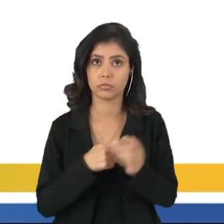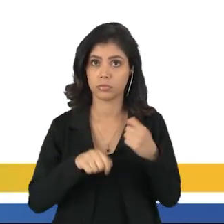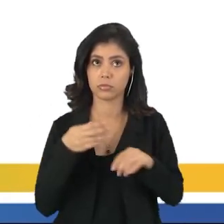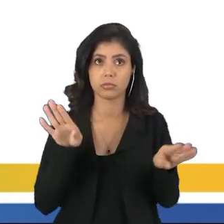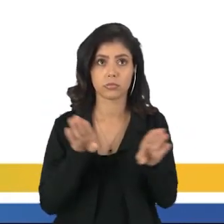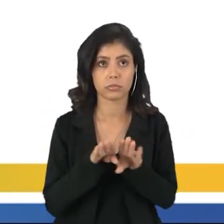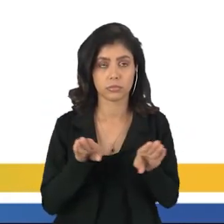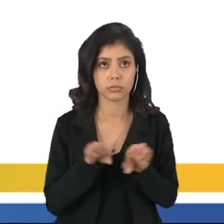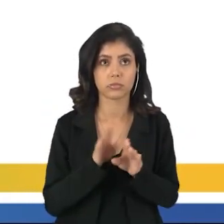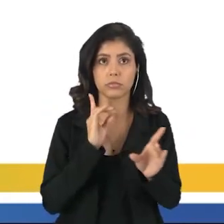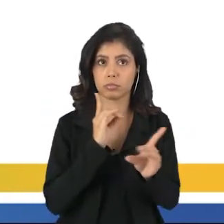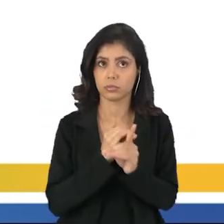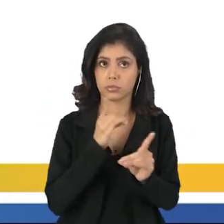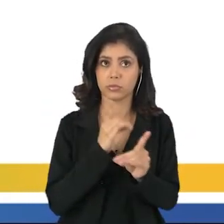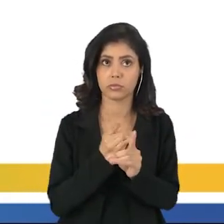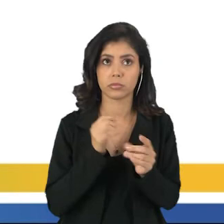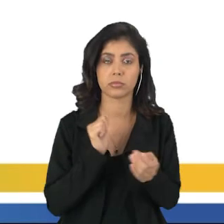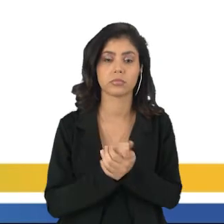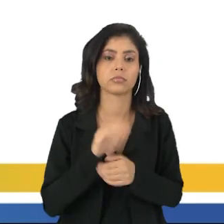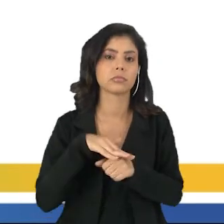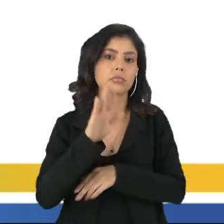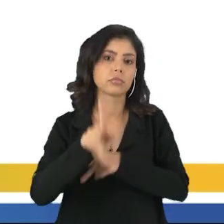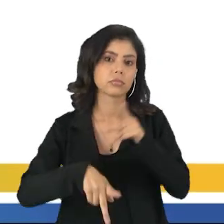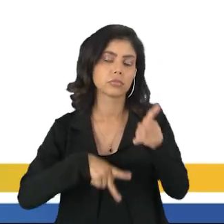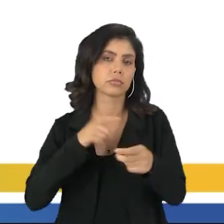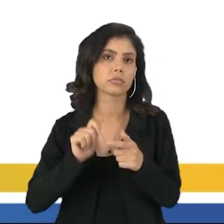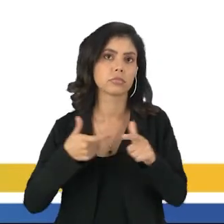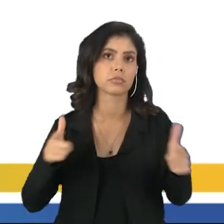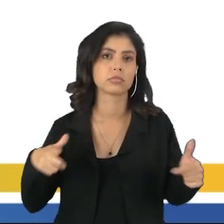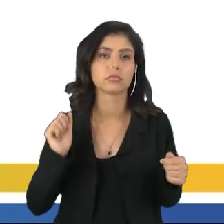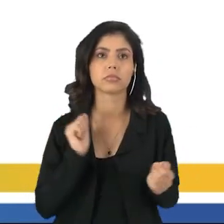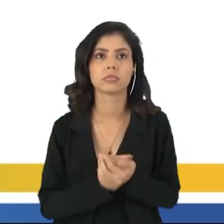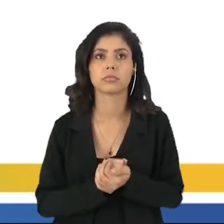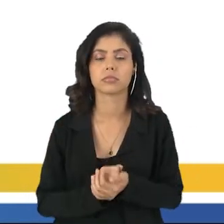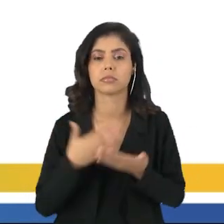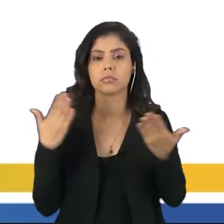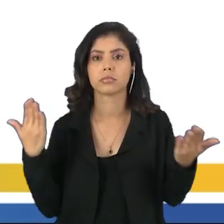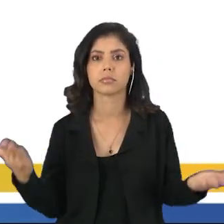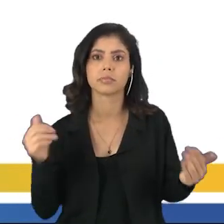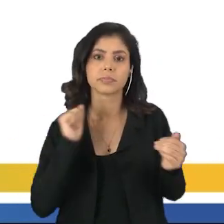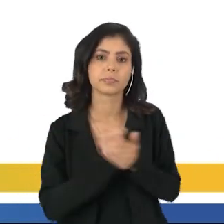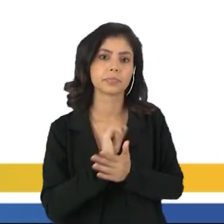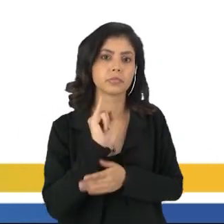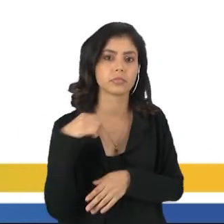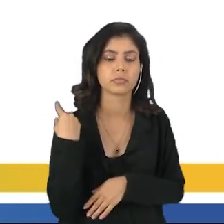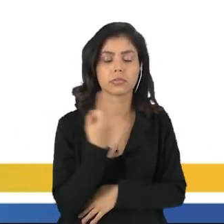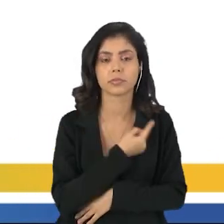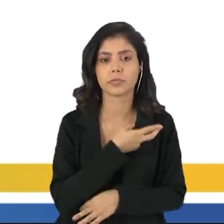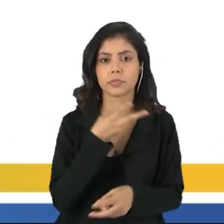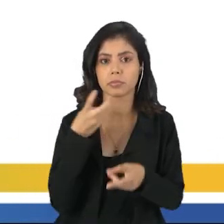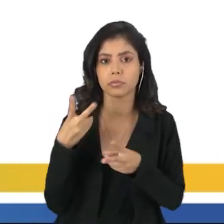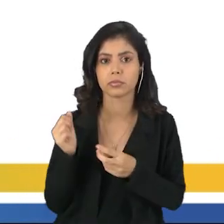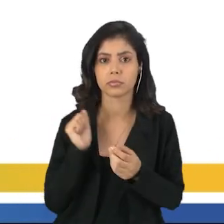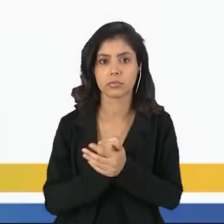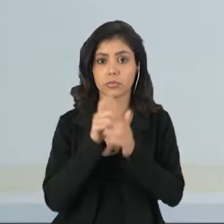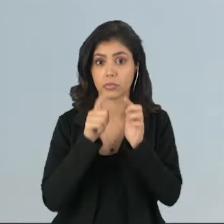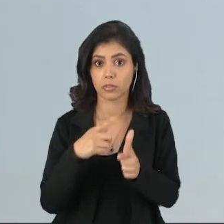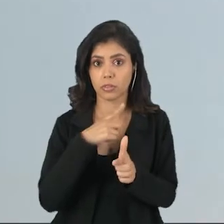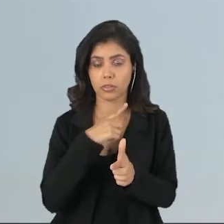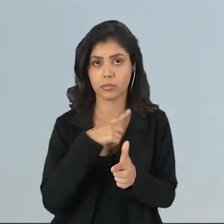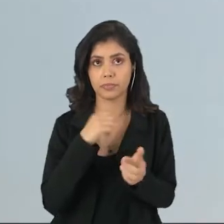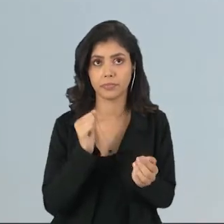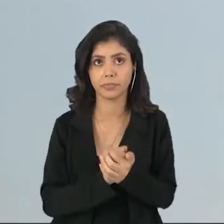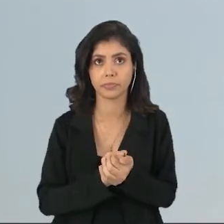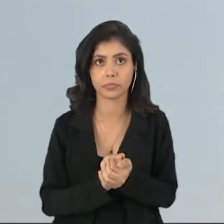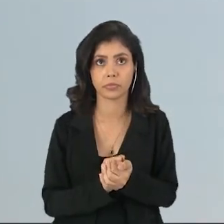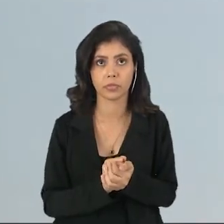Os países de grande dinamismo econômico também estão entre os mais populosos. Então, se a gente